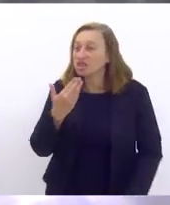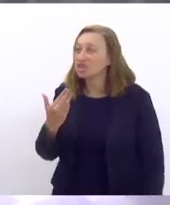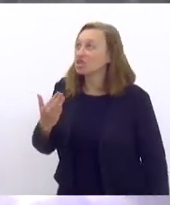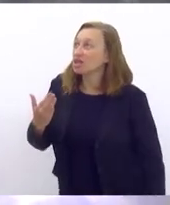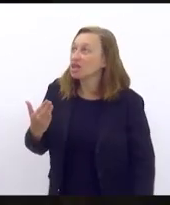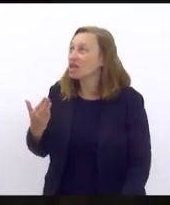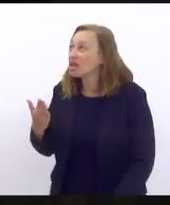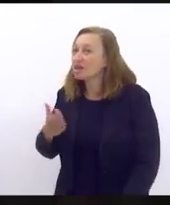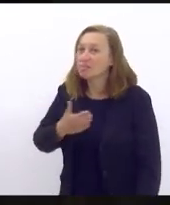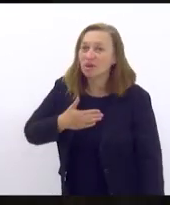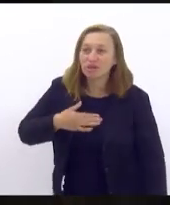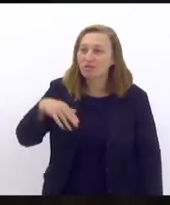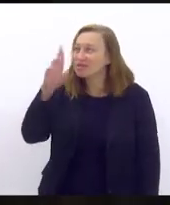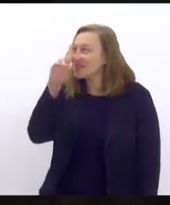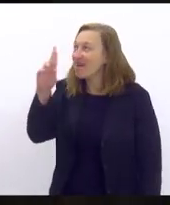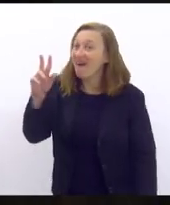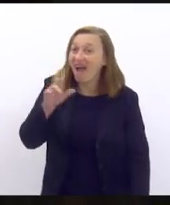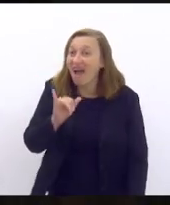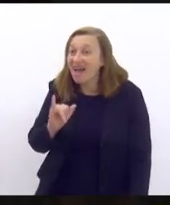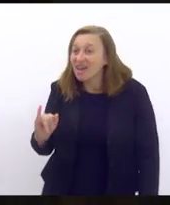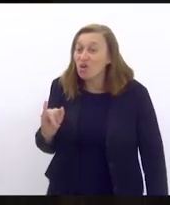Segura a sanfona.